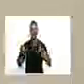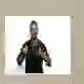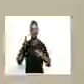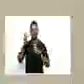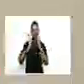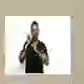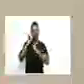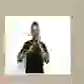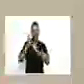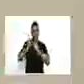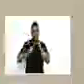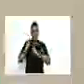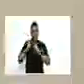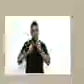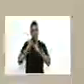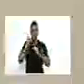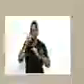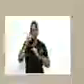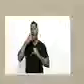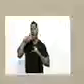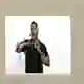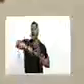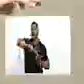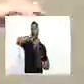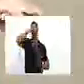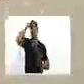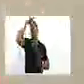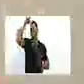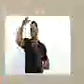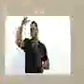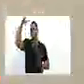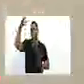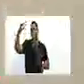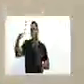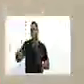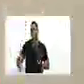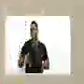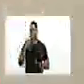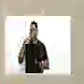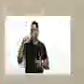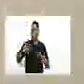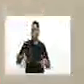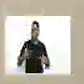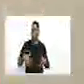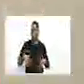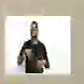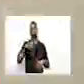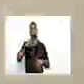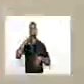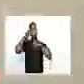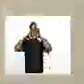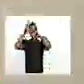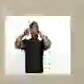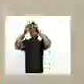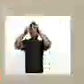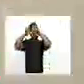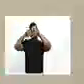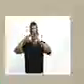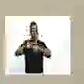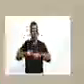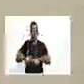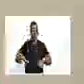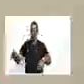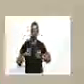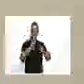usina de reciclagem Parecia um lixão Aquele monte de coisa lá depois de um certo tempo Conseguimos dar destinação correta